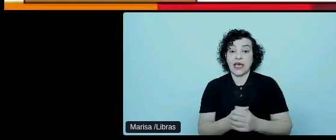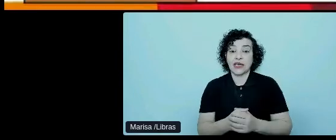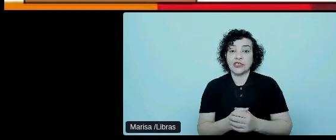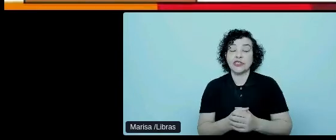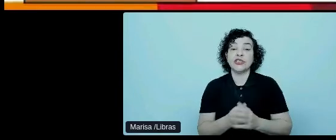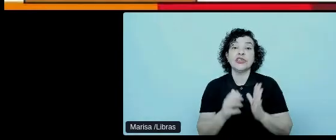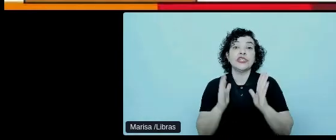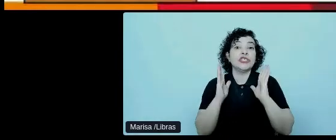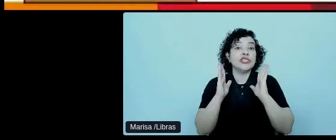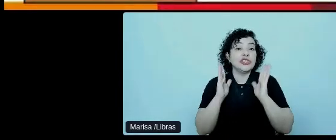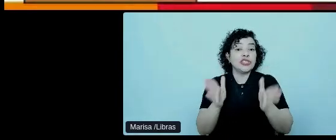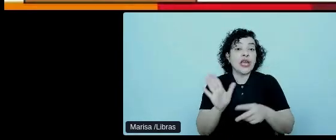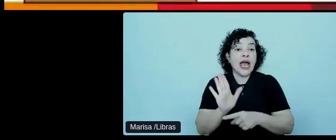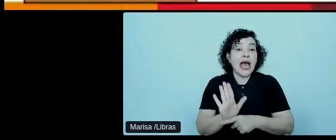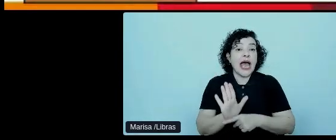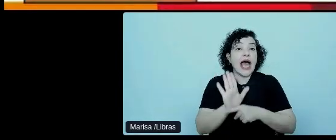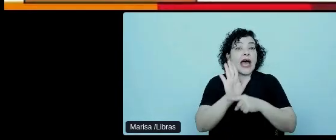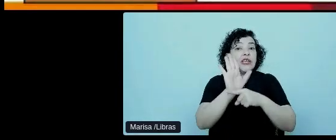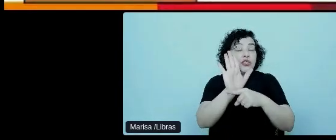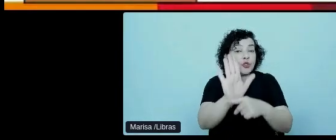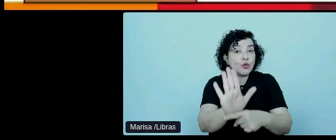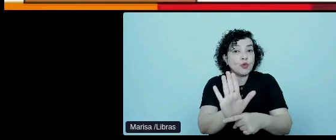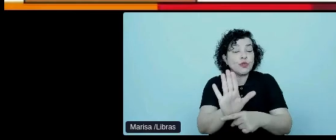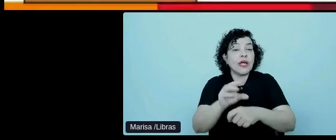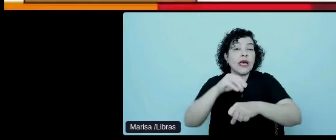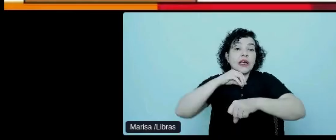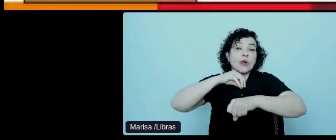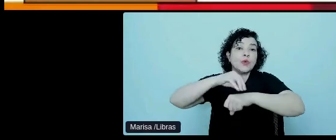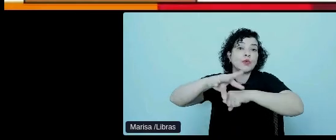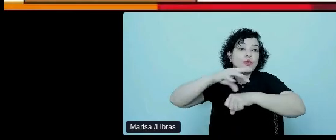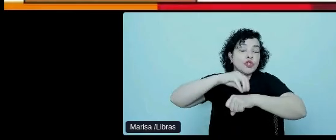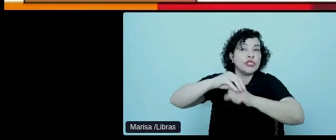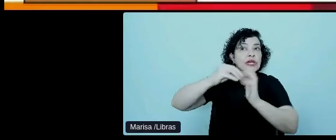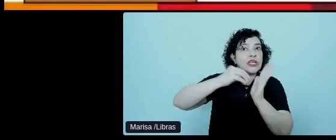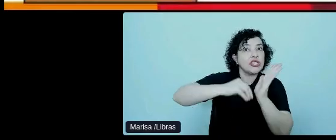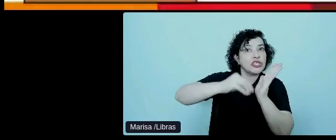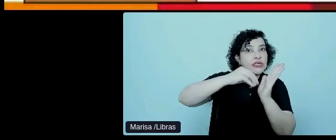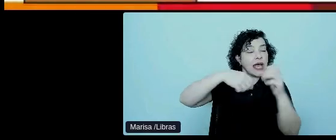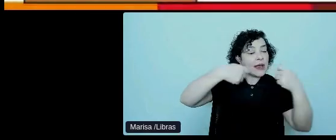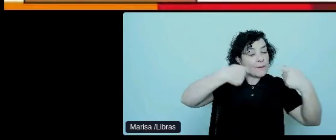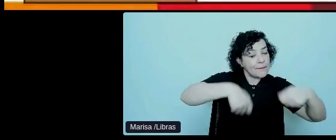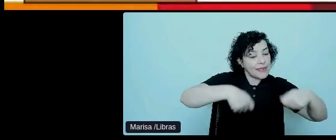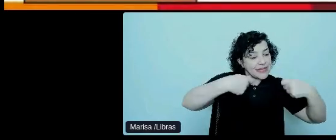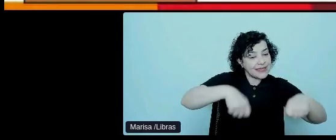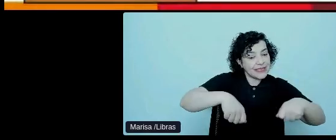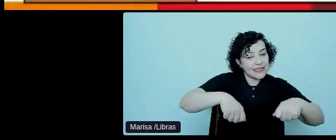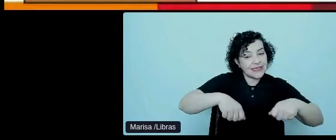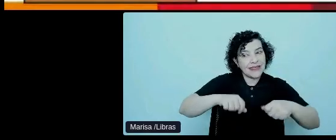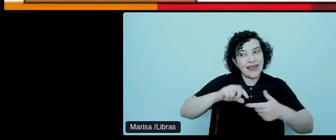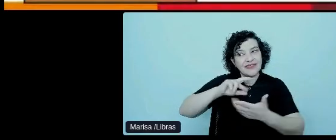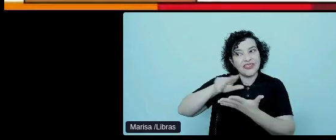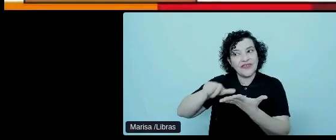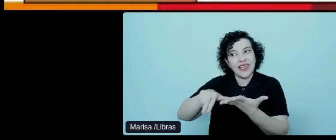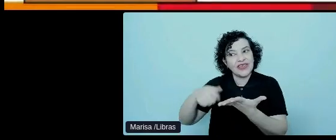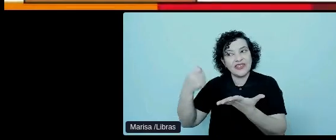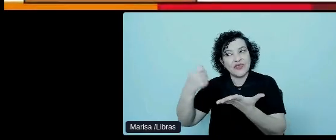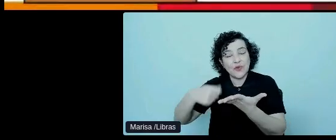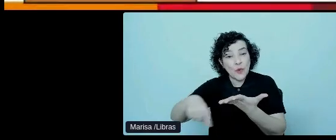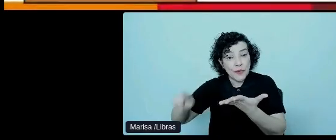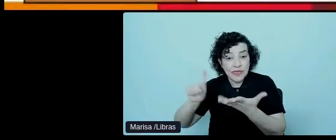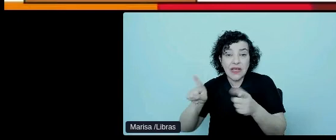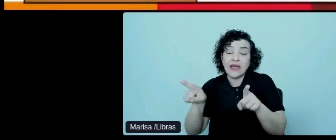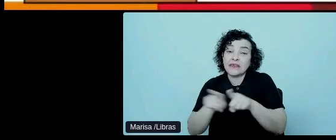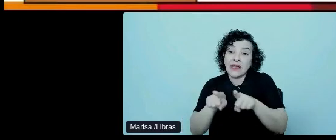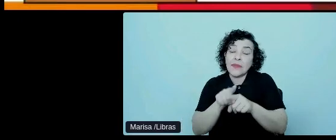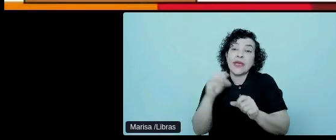traz uma aba só com dicas de design, o que fazer, o que não fazer, quais os testes que a galera de design pode fazer com